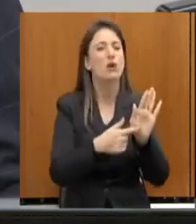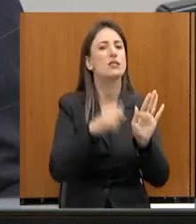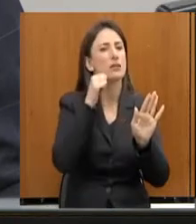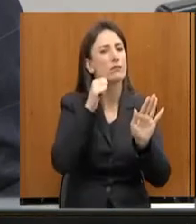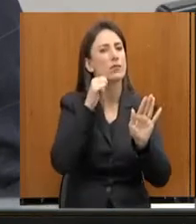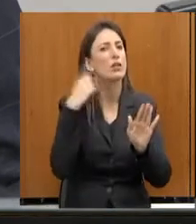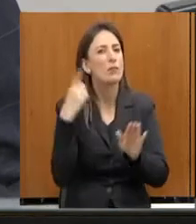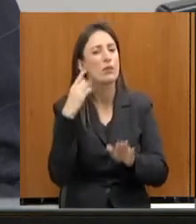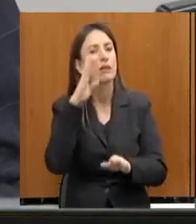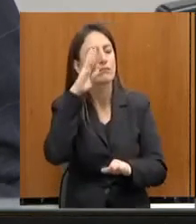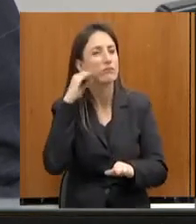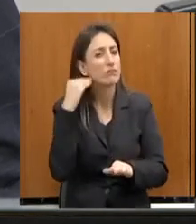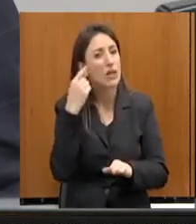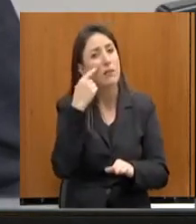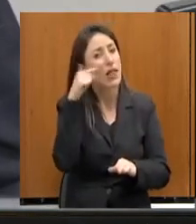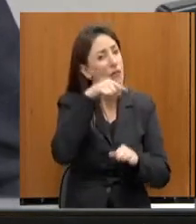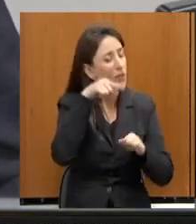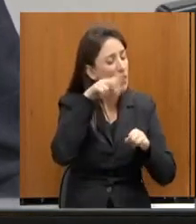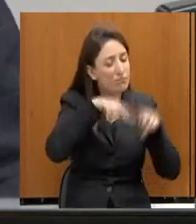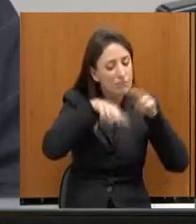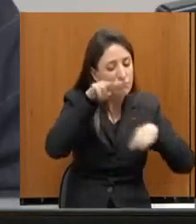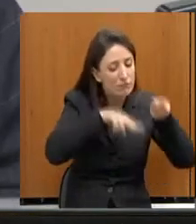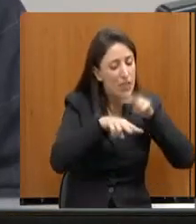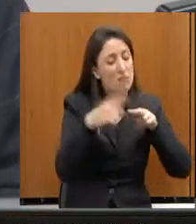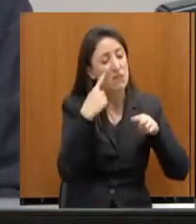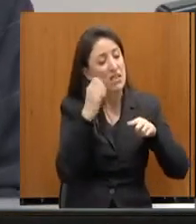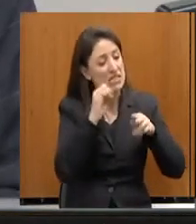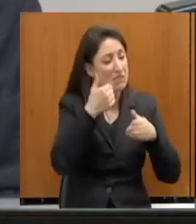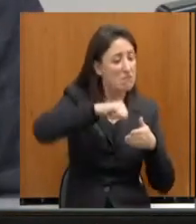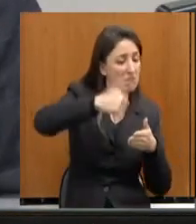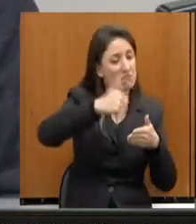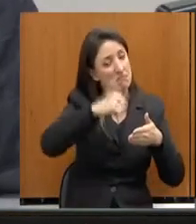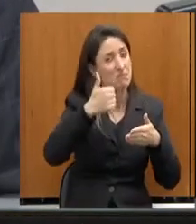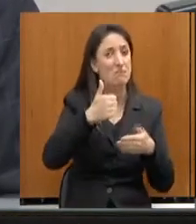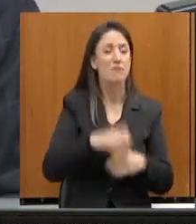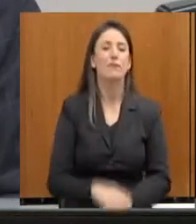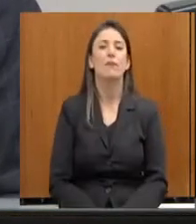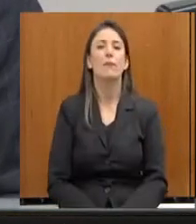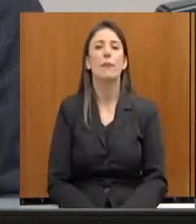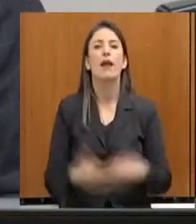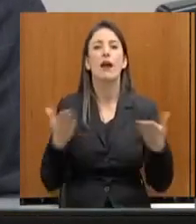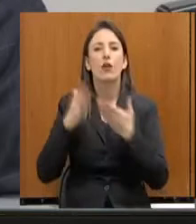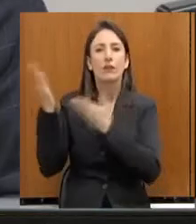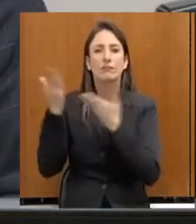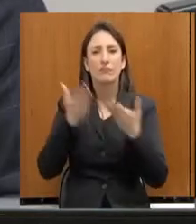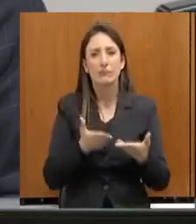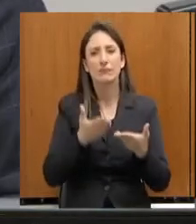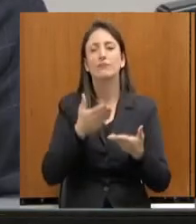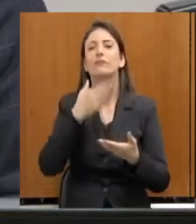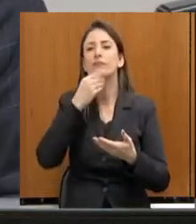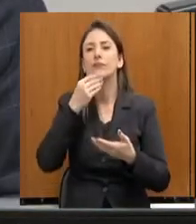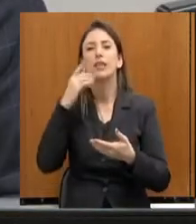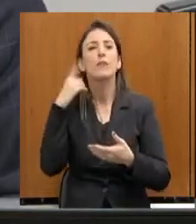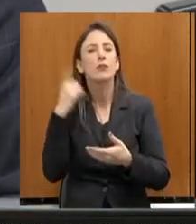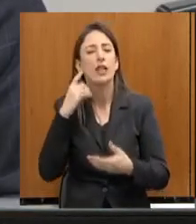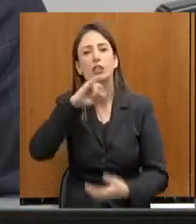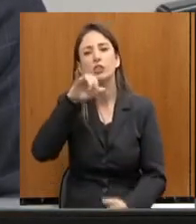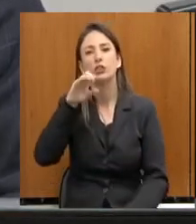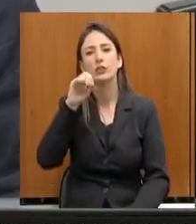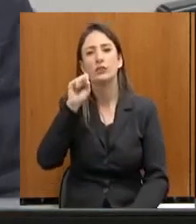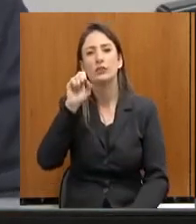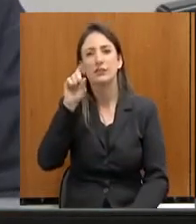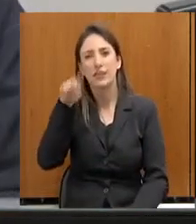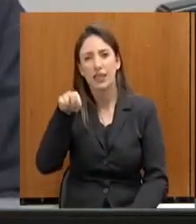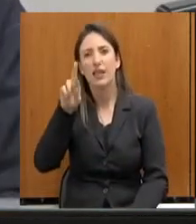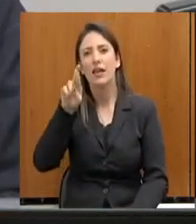alimentos contêm por um a sua solicitação passa a palavra agora Deputado José Reis para suas